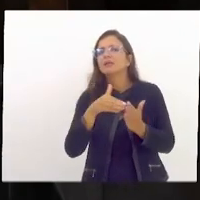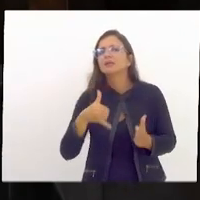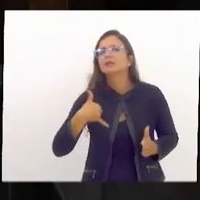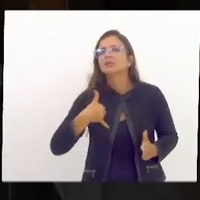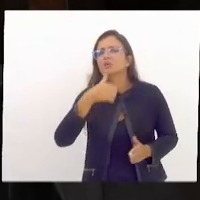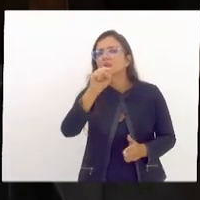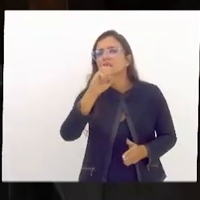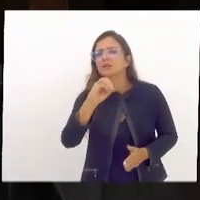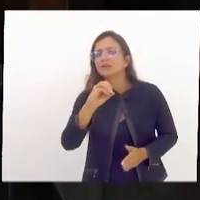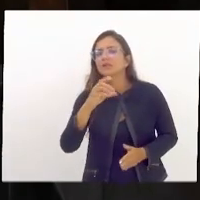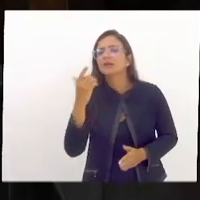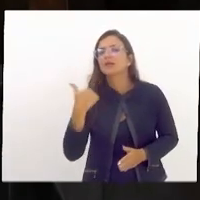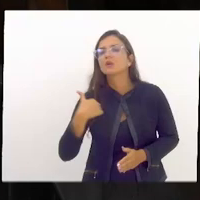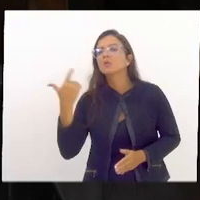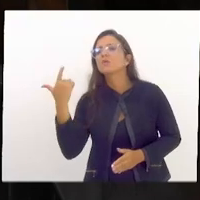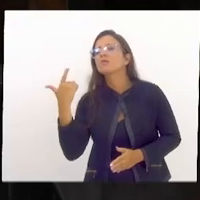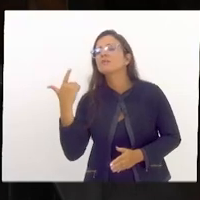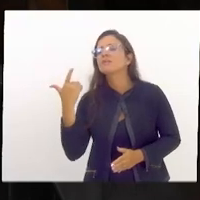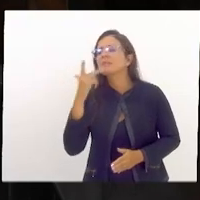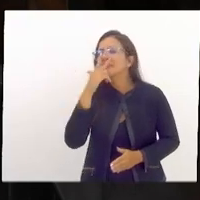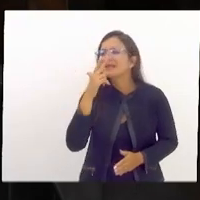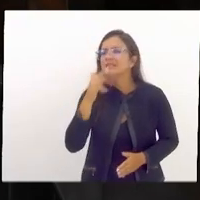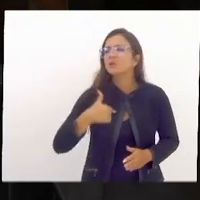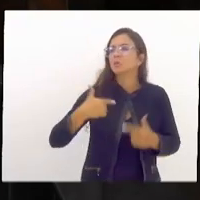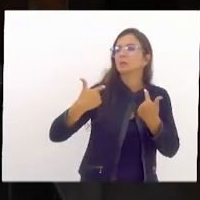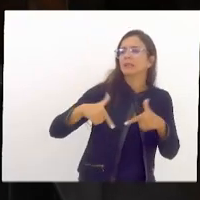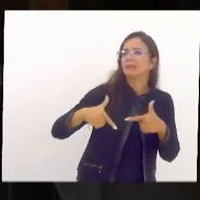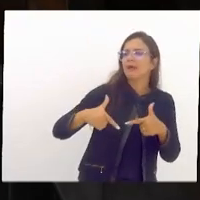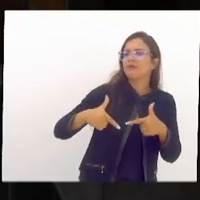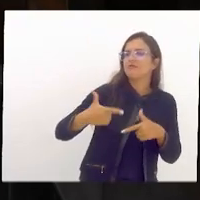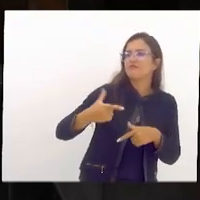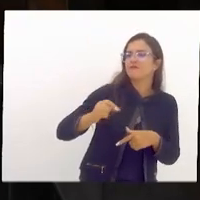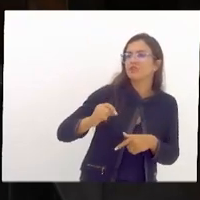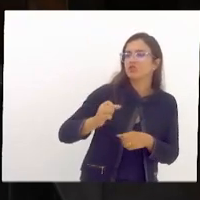receberia o mesmo tempo que eu trabalhei, 20-20,